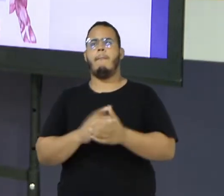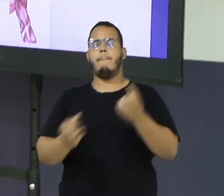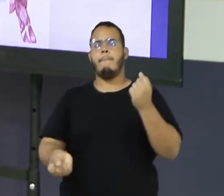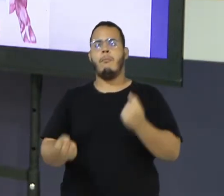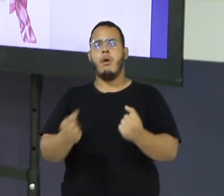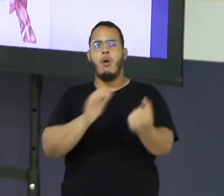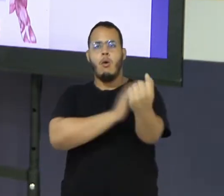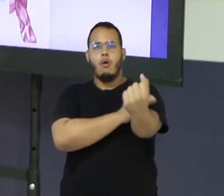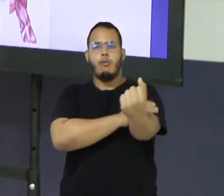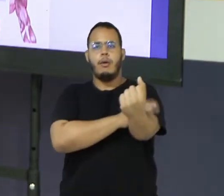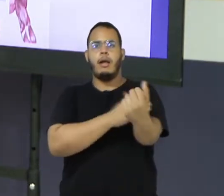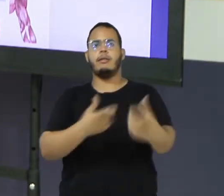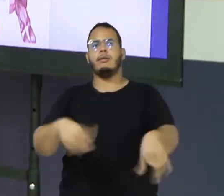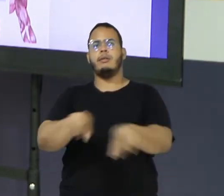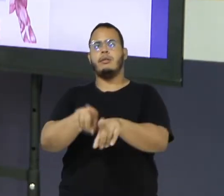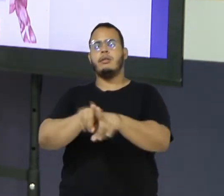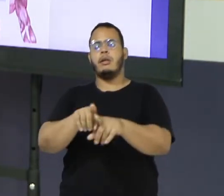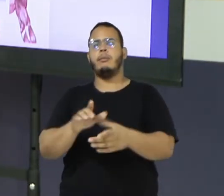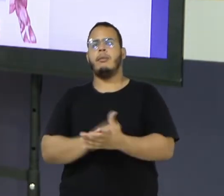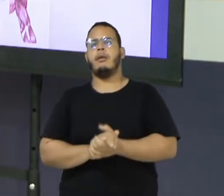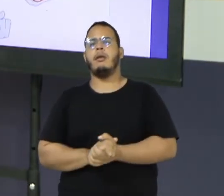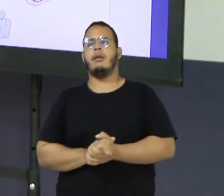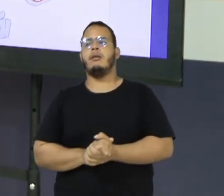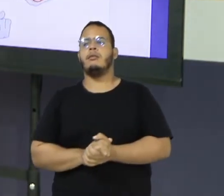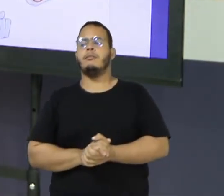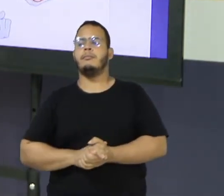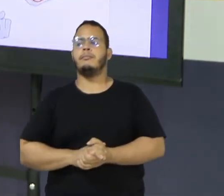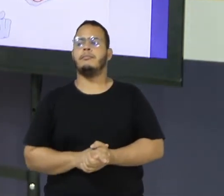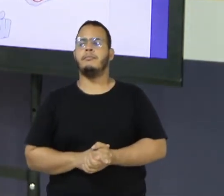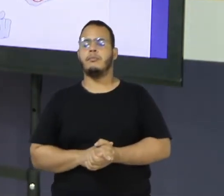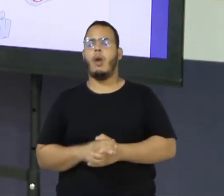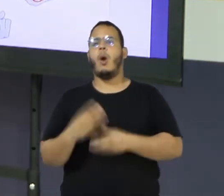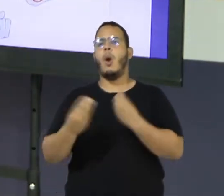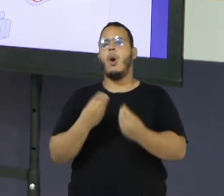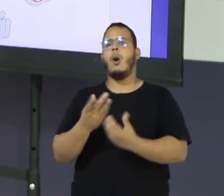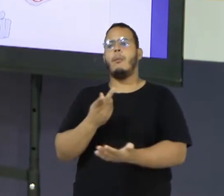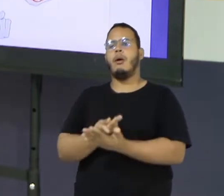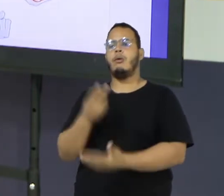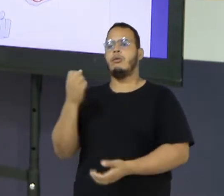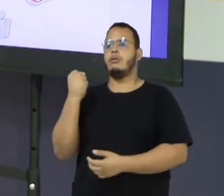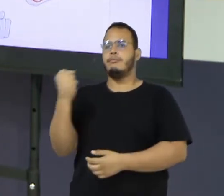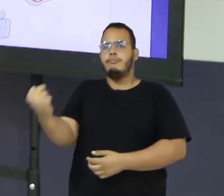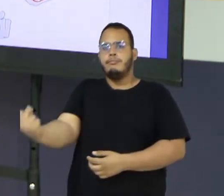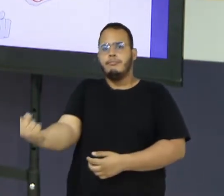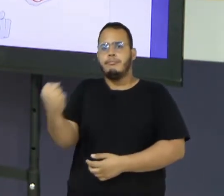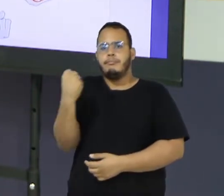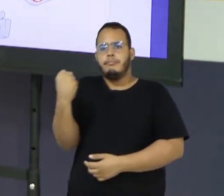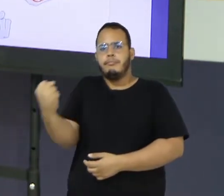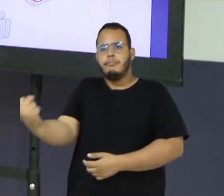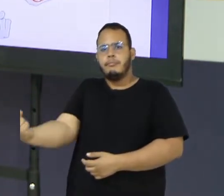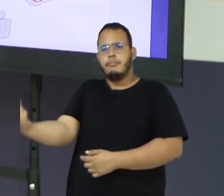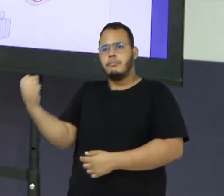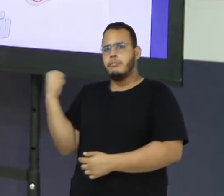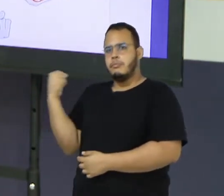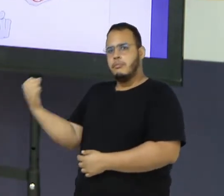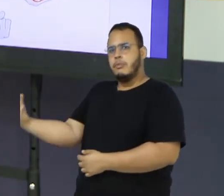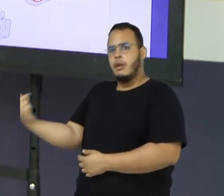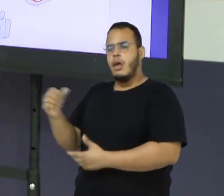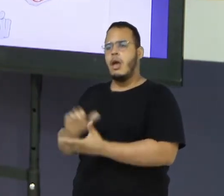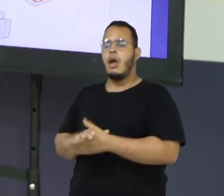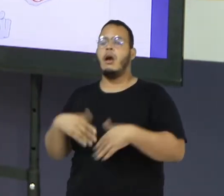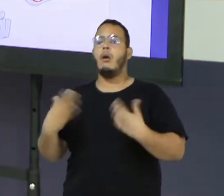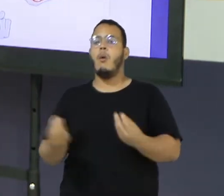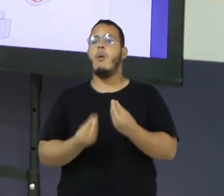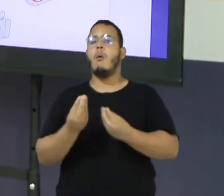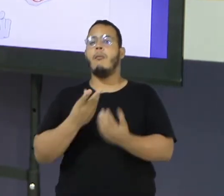mais vão ser compostos pelos músculos estriados esqueléticos. Como é que acontece esse movimento, basicamente? A gente tem aqui os músculos do braço,